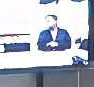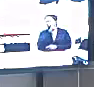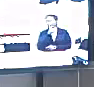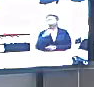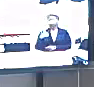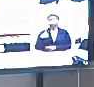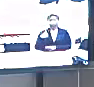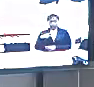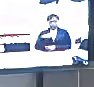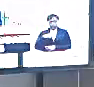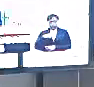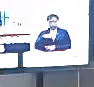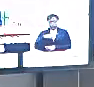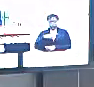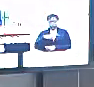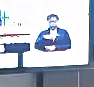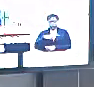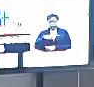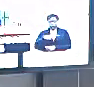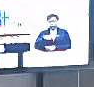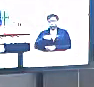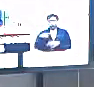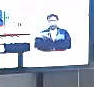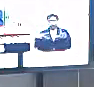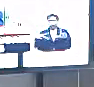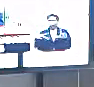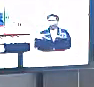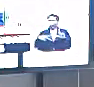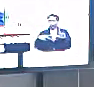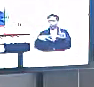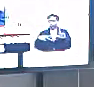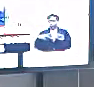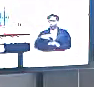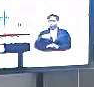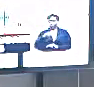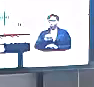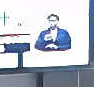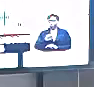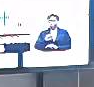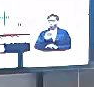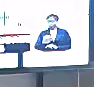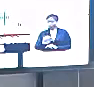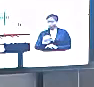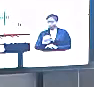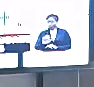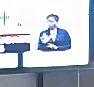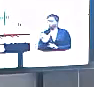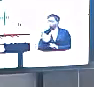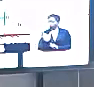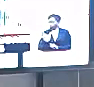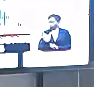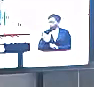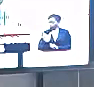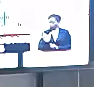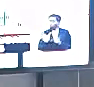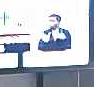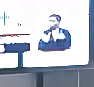tenho é esse passo aqui ó por exemplo eu pego onde forestal